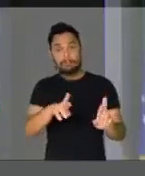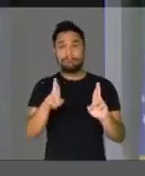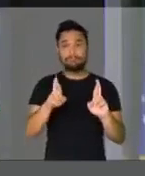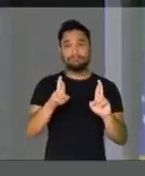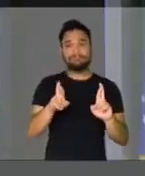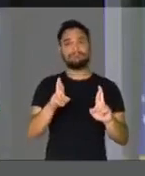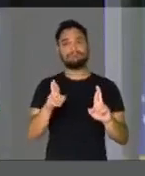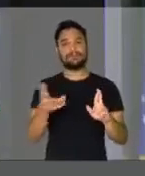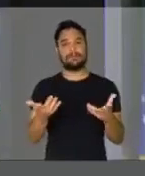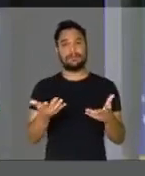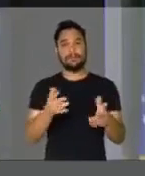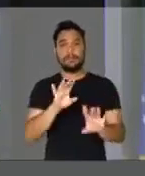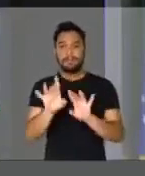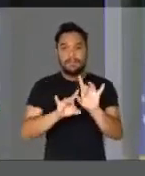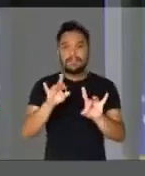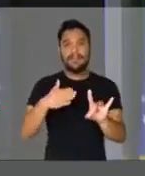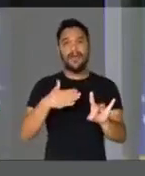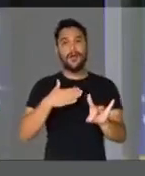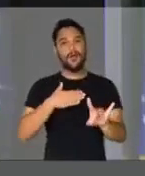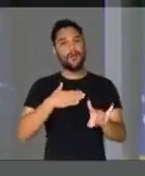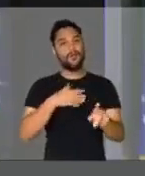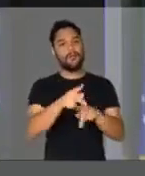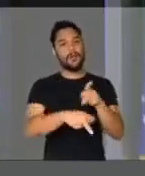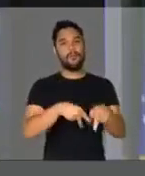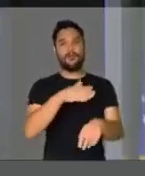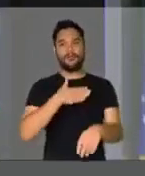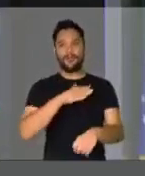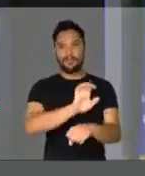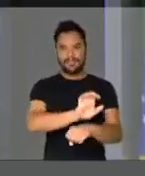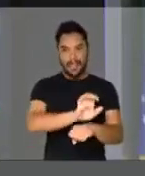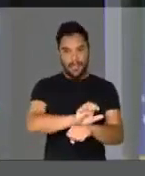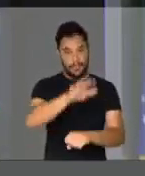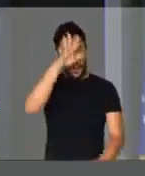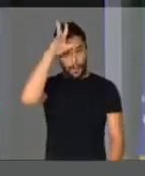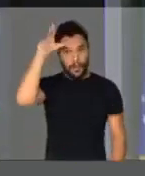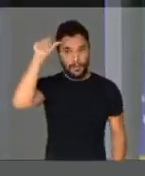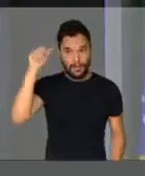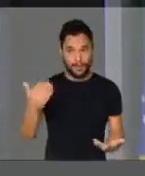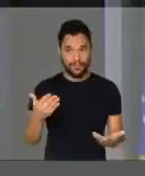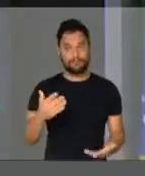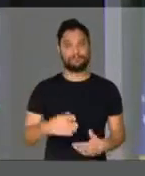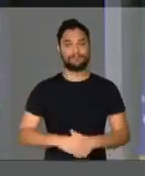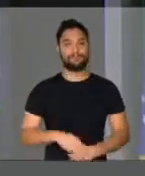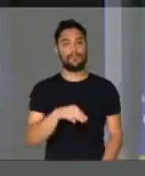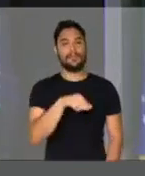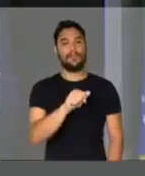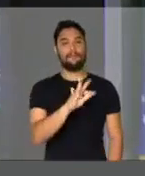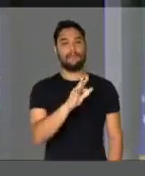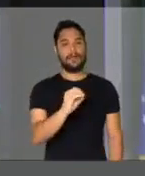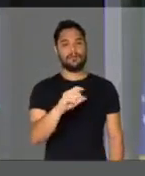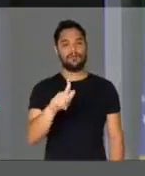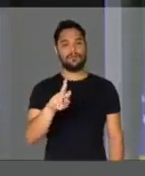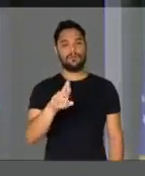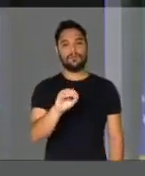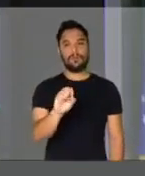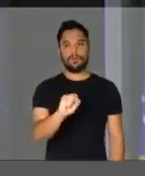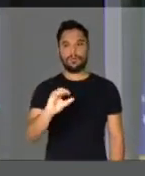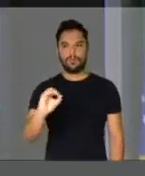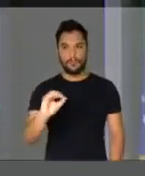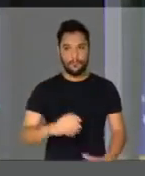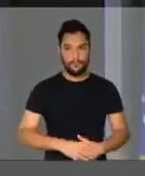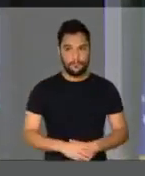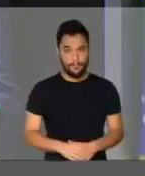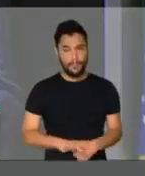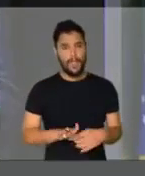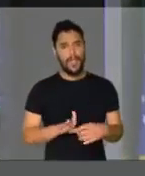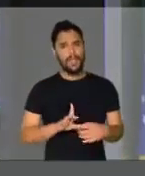Câmara, especialmente a minha gente querida do meu estado, o Mato Grosso. Presidente, todos nós sabemos